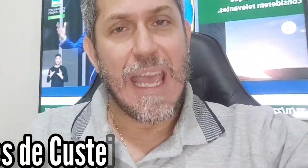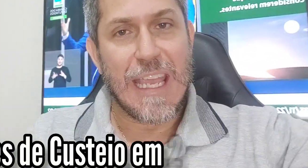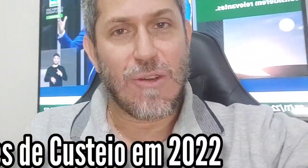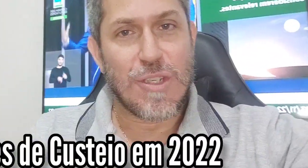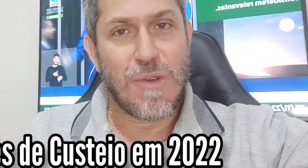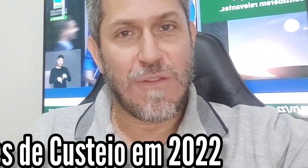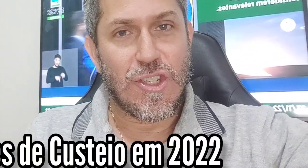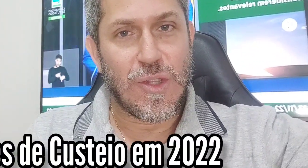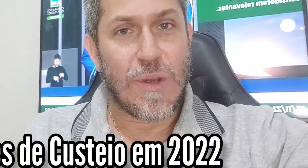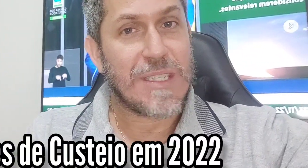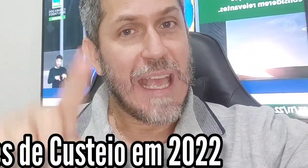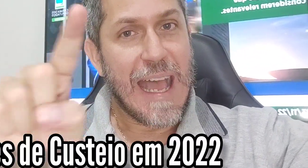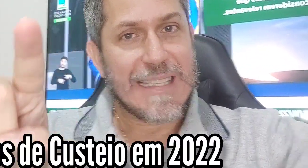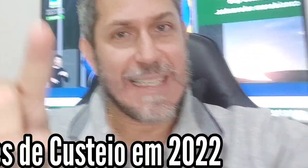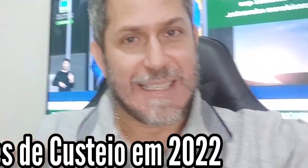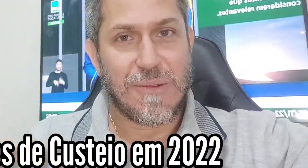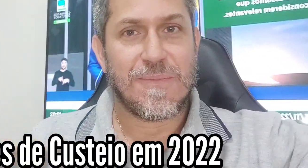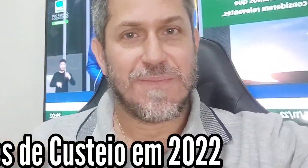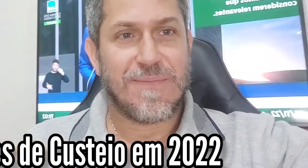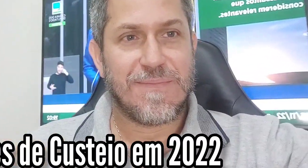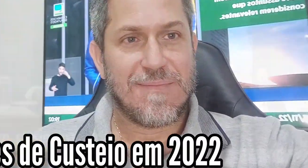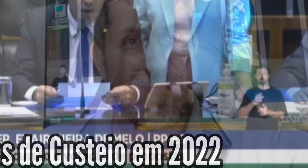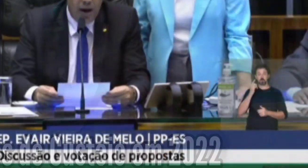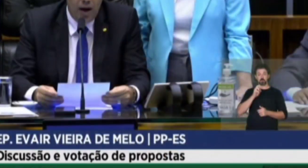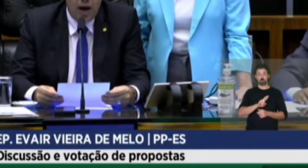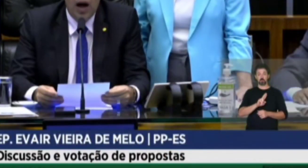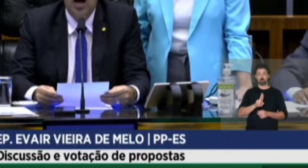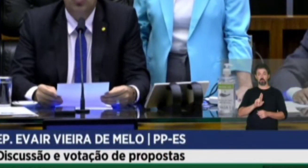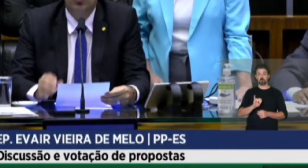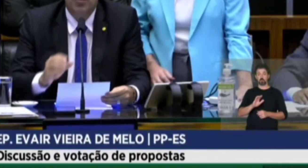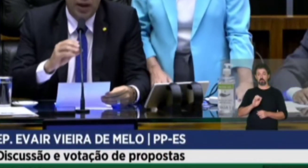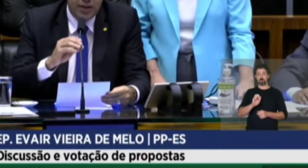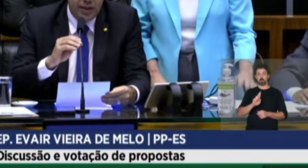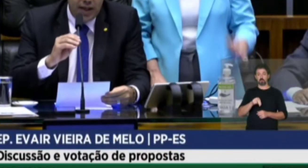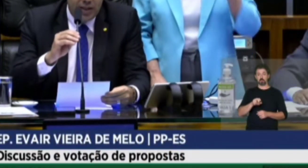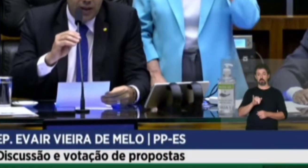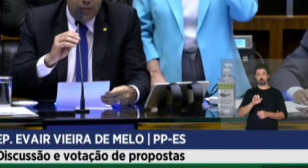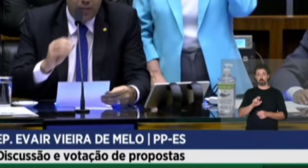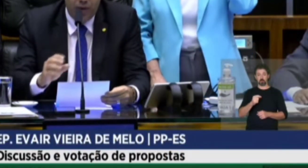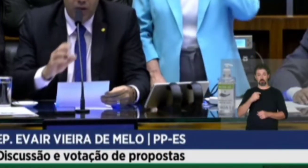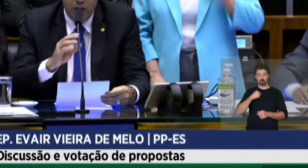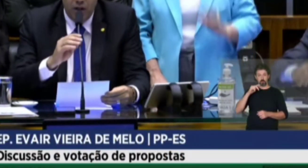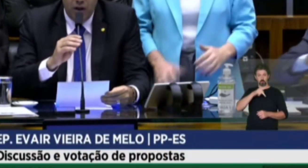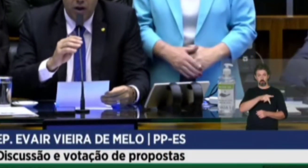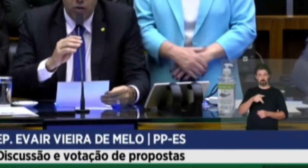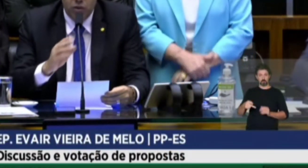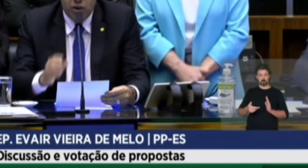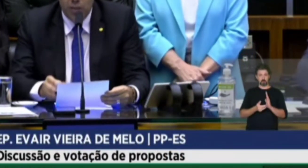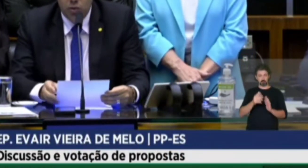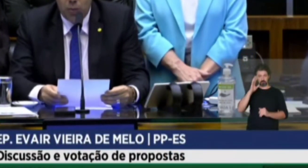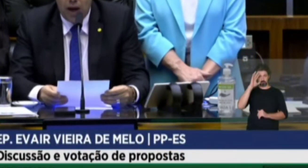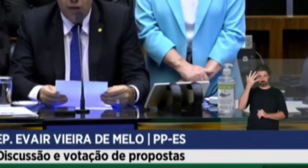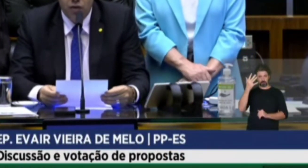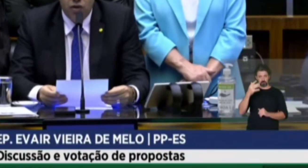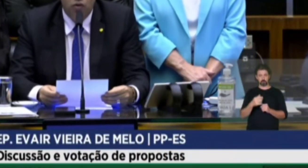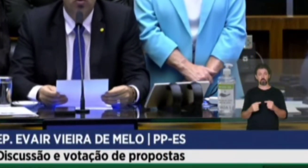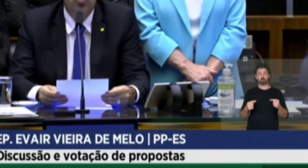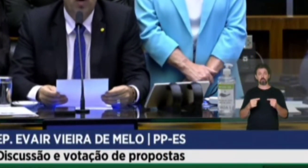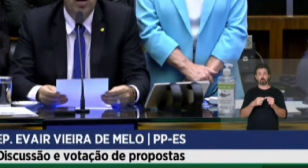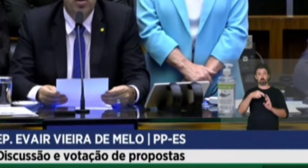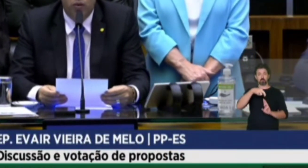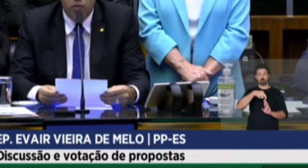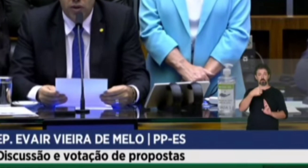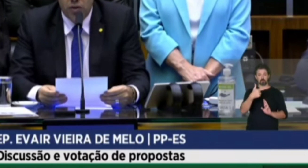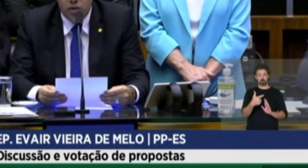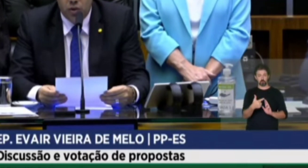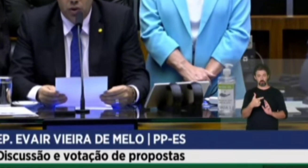ainda em 2022. Assistam. Ato da presidência. Nos termos do parágrafo 2º do